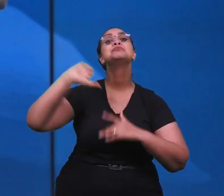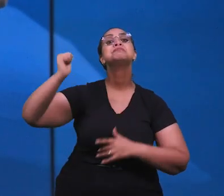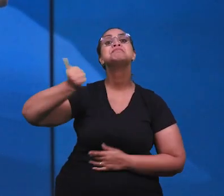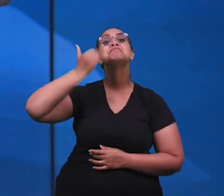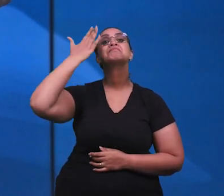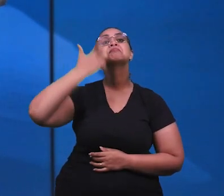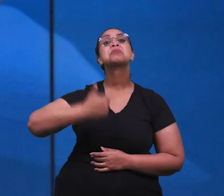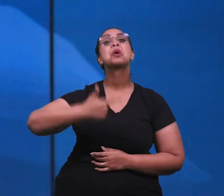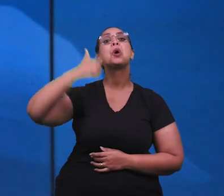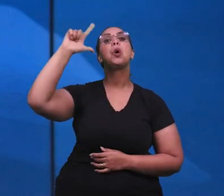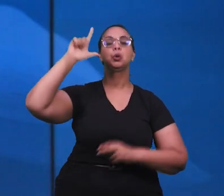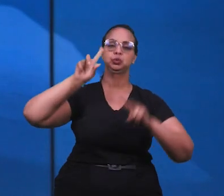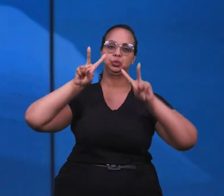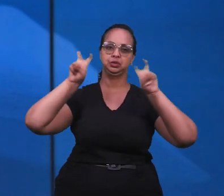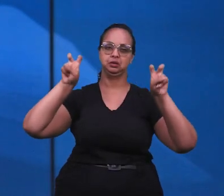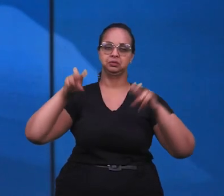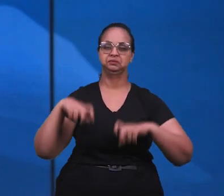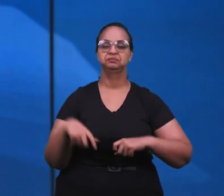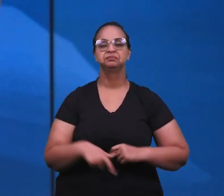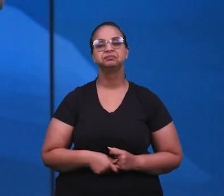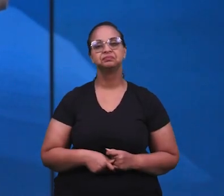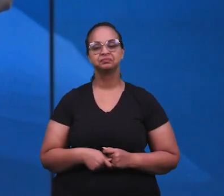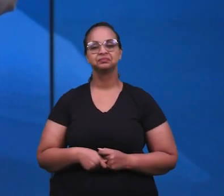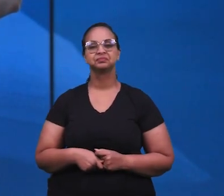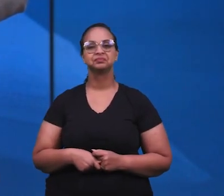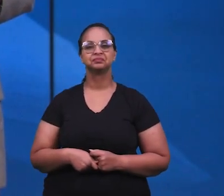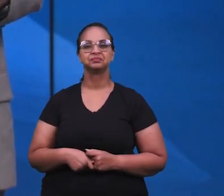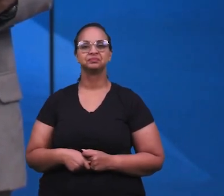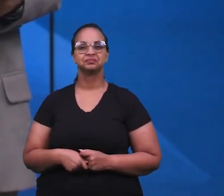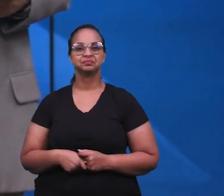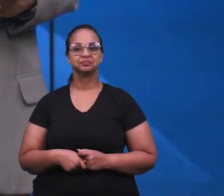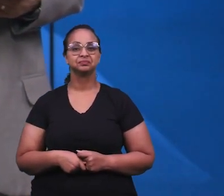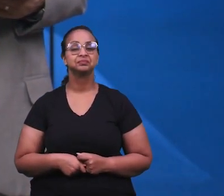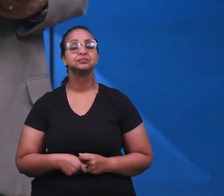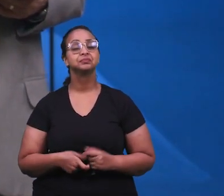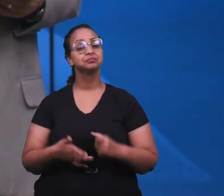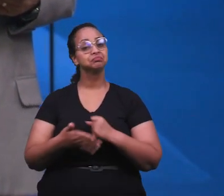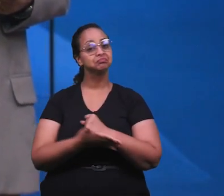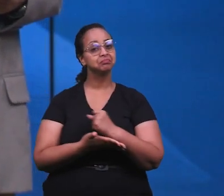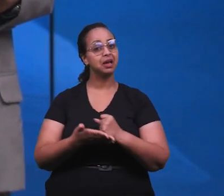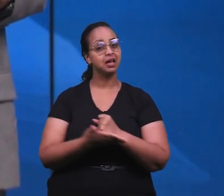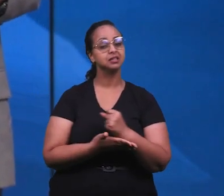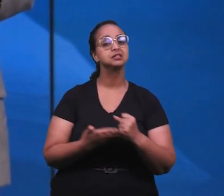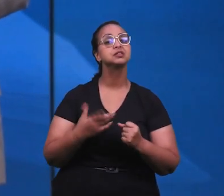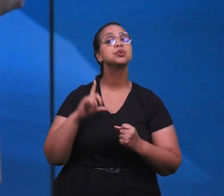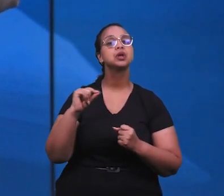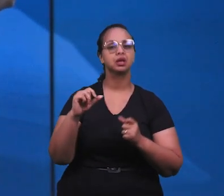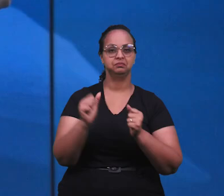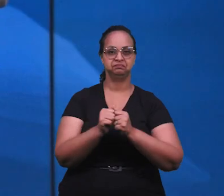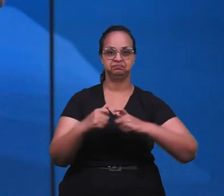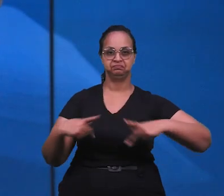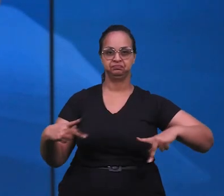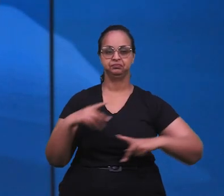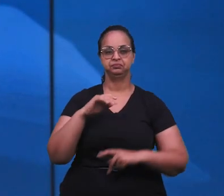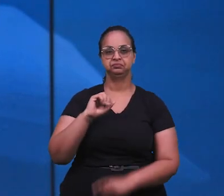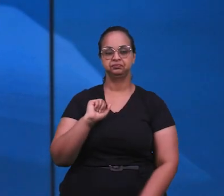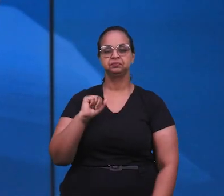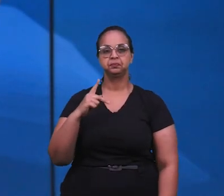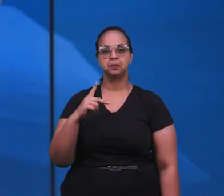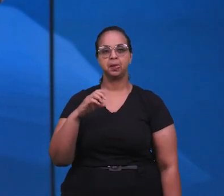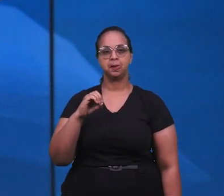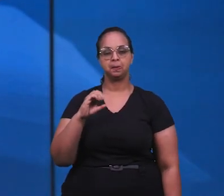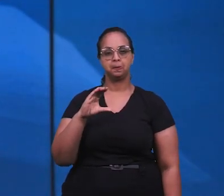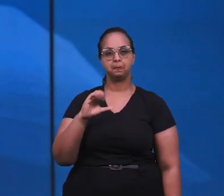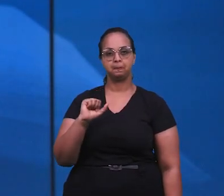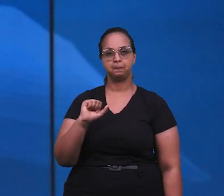o Senhor revelar outro tema. Mas a nossa base está sendo no livro de Apocalipse, que é o último livro da Bíblia. E